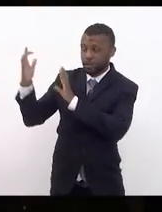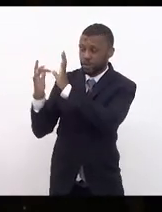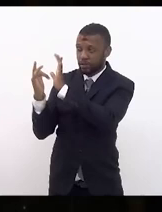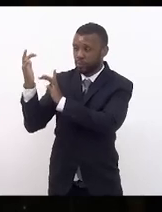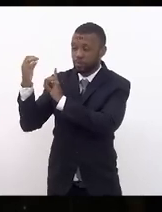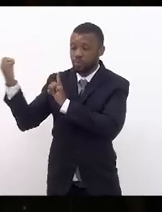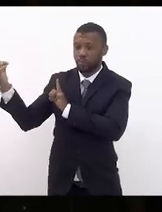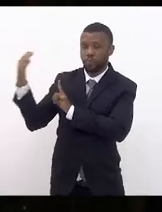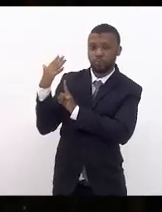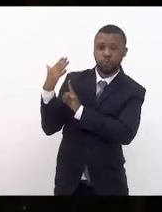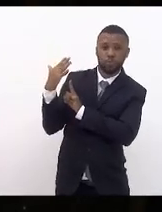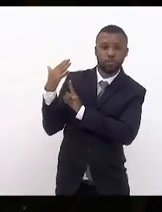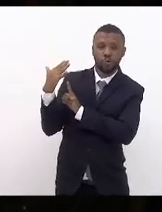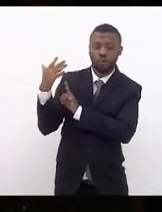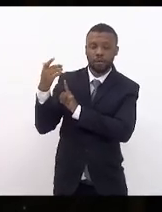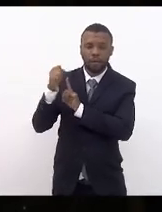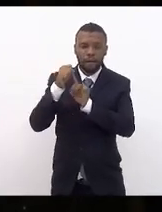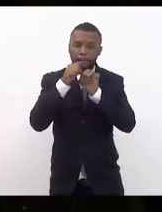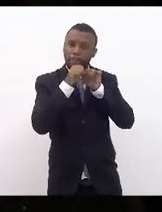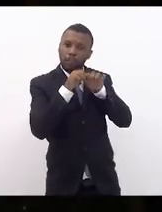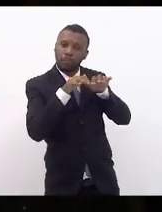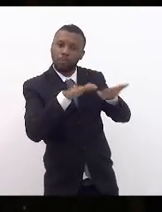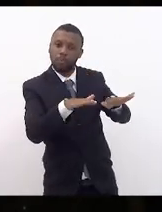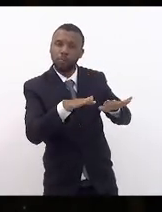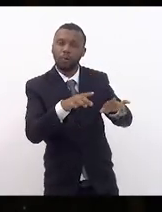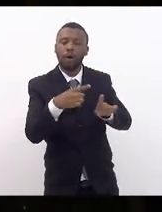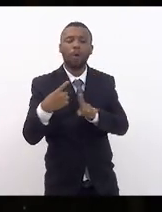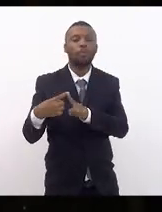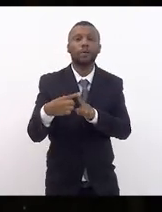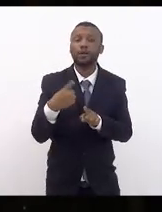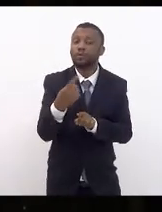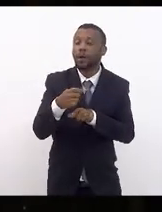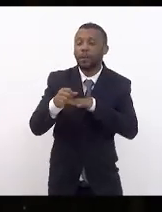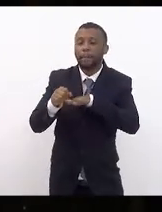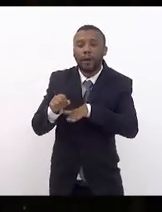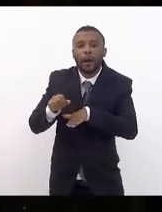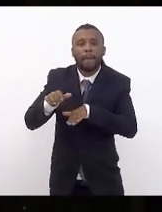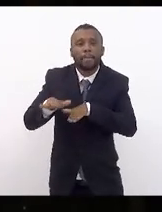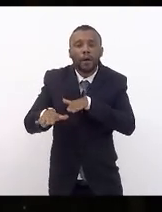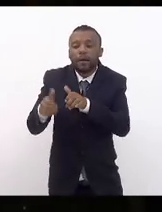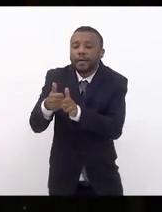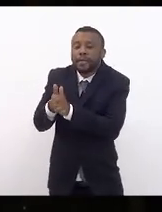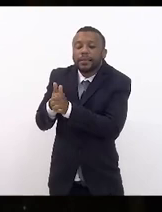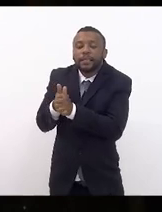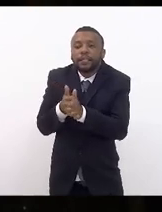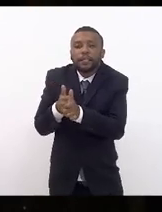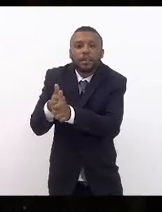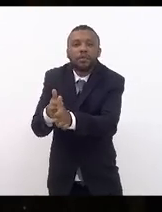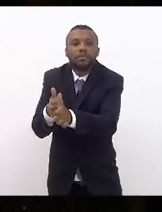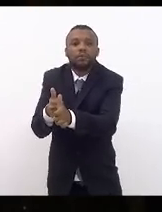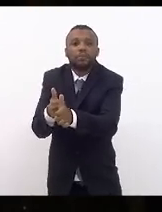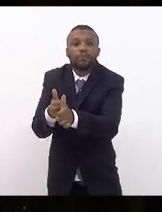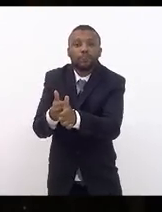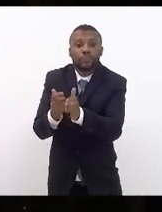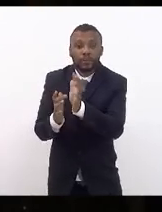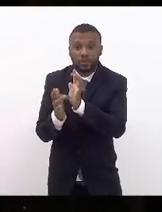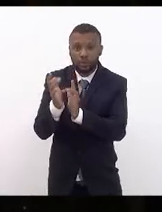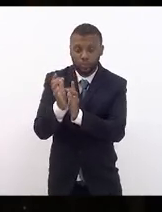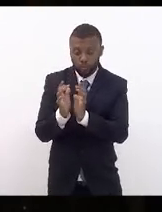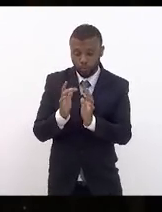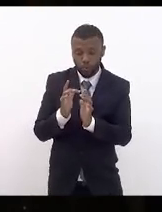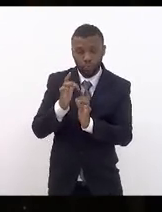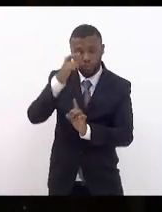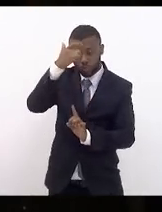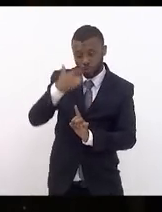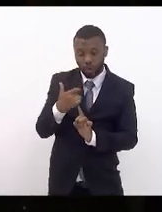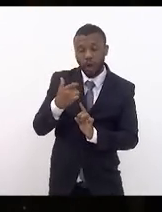orbitamos em torno dele e lhe seguimos os passos. Jesus disse: eu sou a luz do mundo, quem me segue não